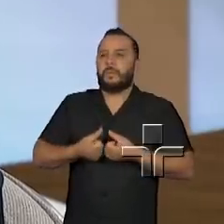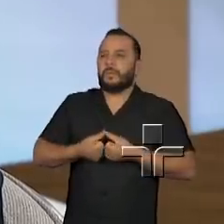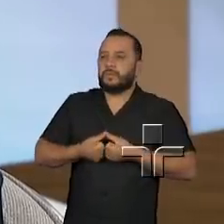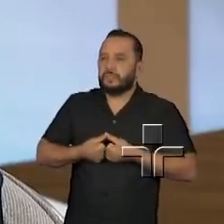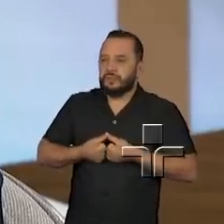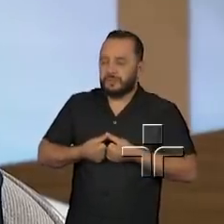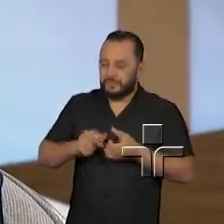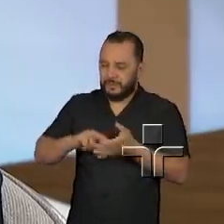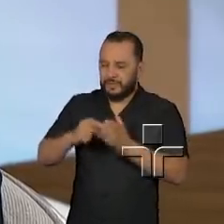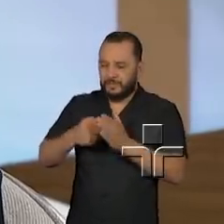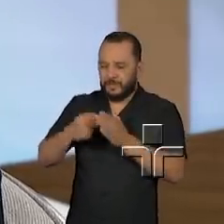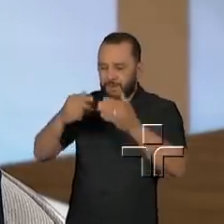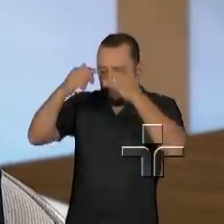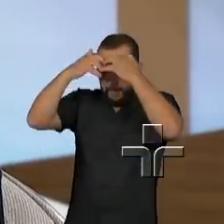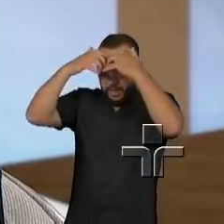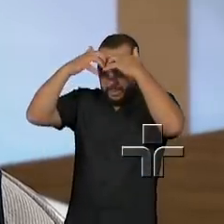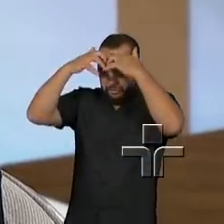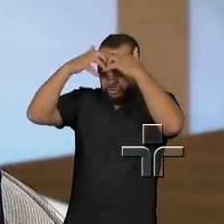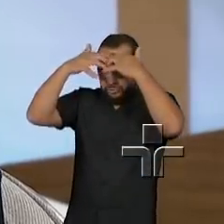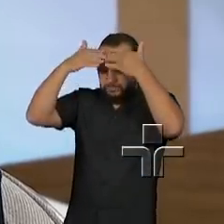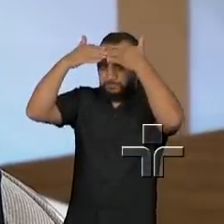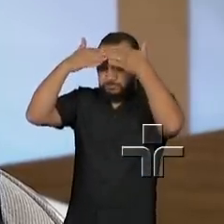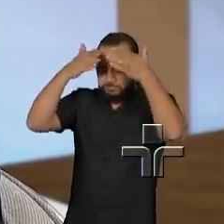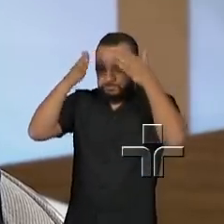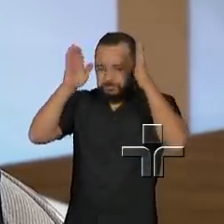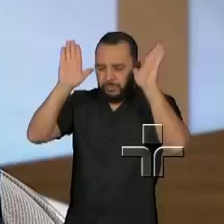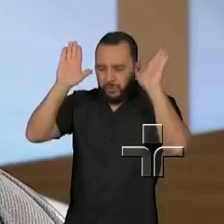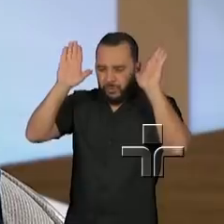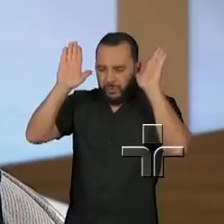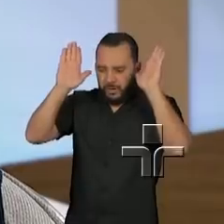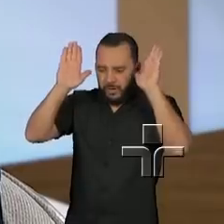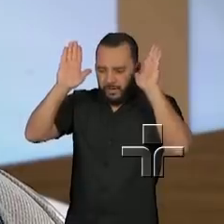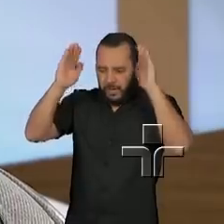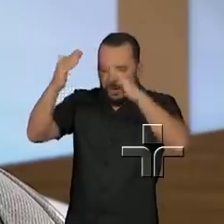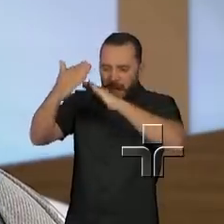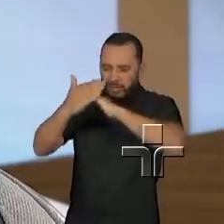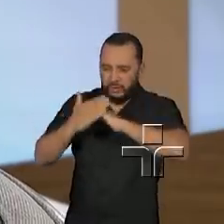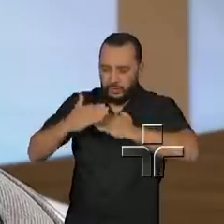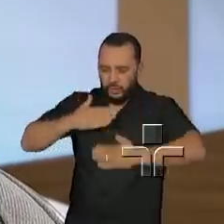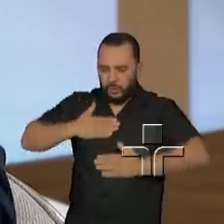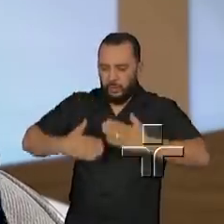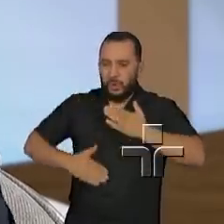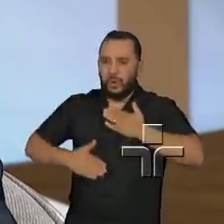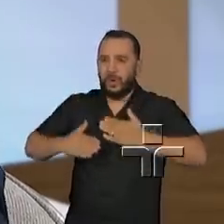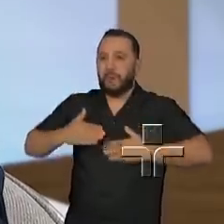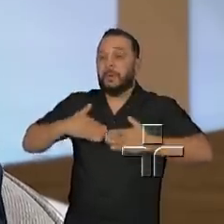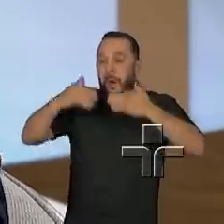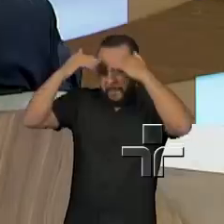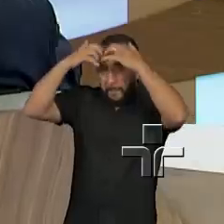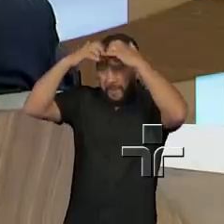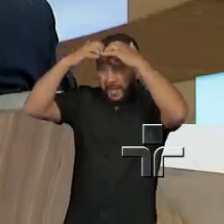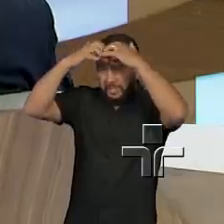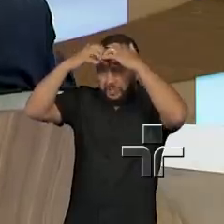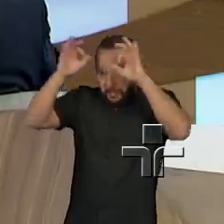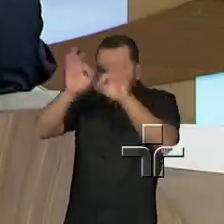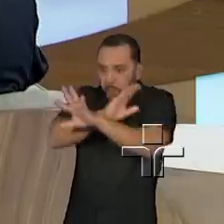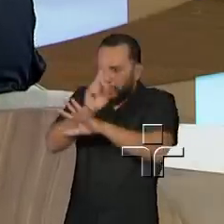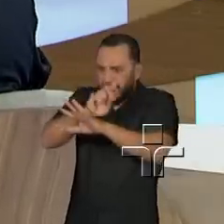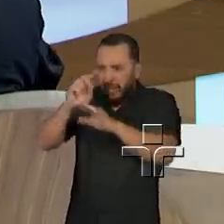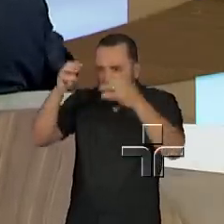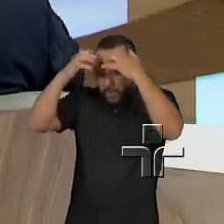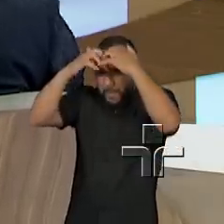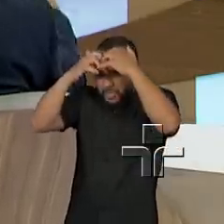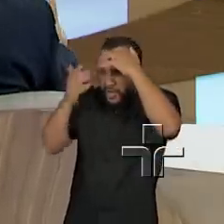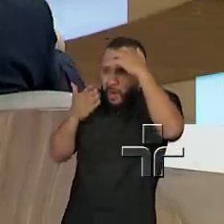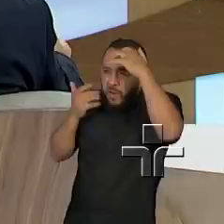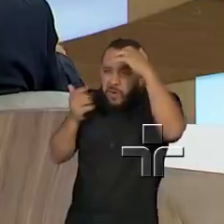da mente. A mente, ela não é uma coisa dada, você tem essa mente. Não, a mente é uma coisa em expansão, através do estudo, através das